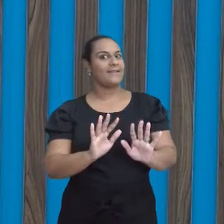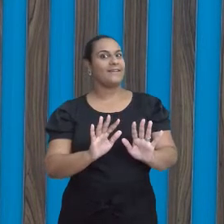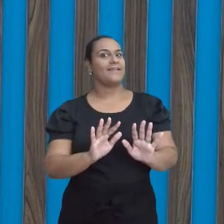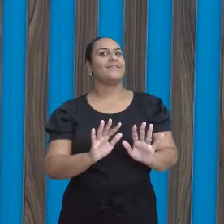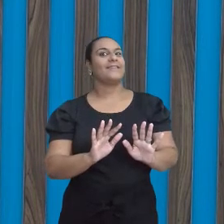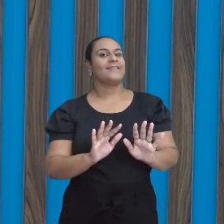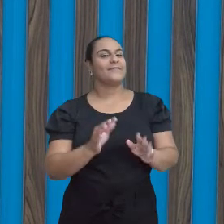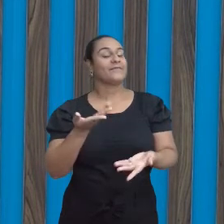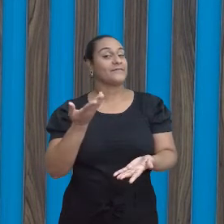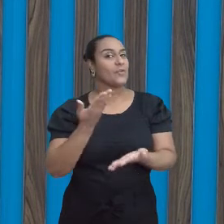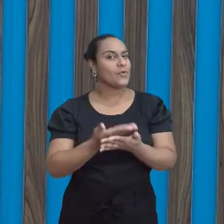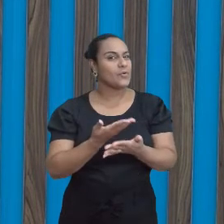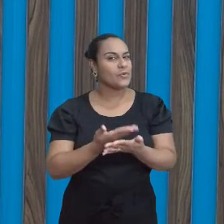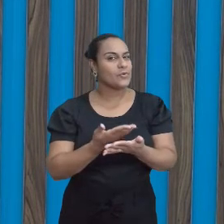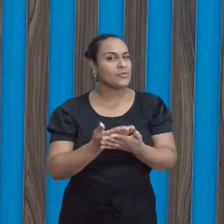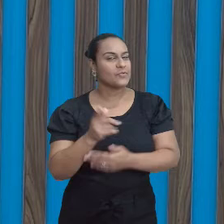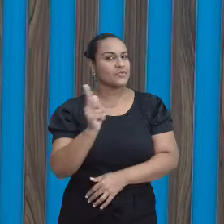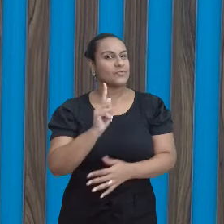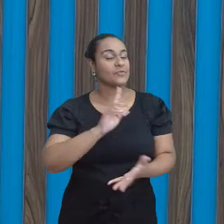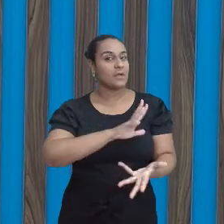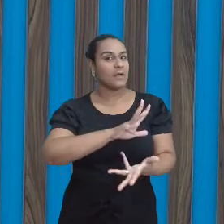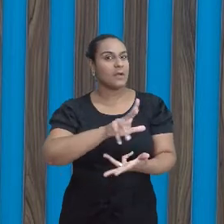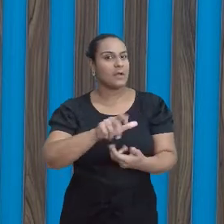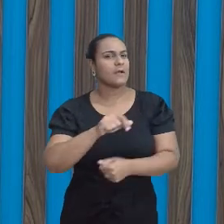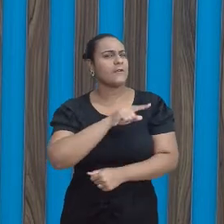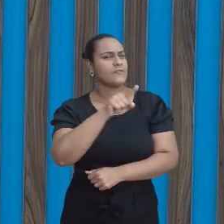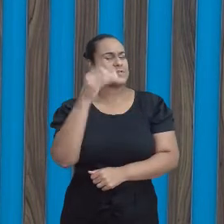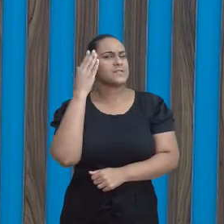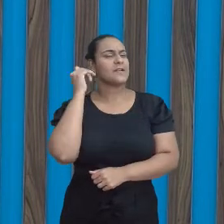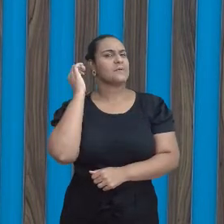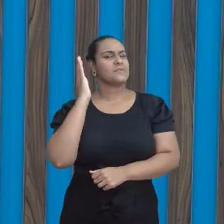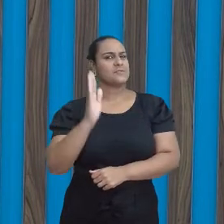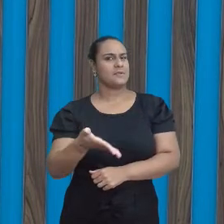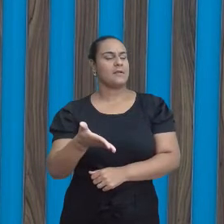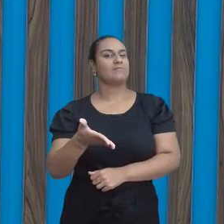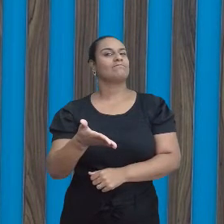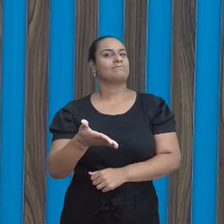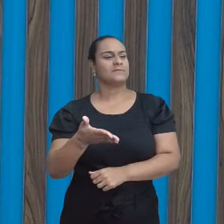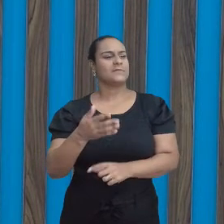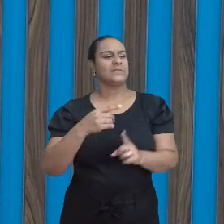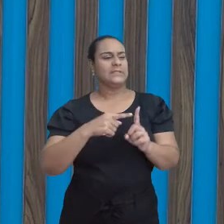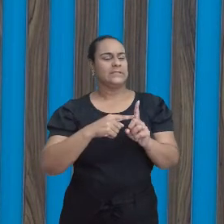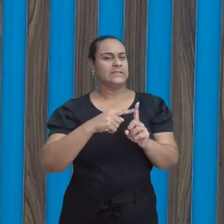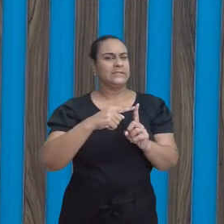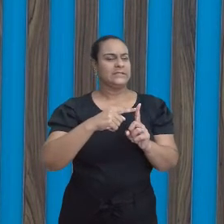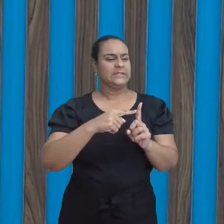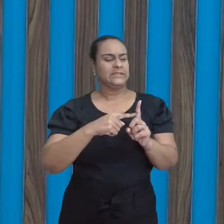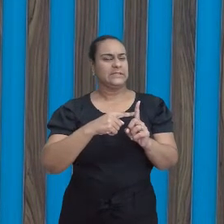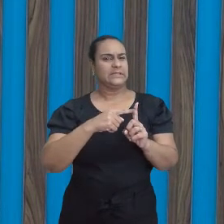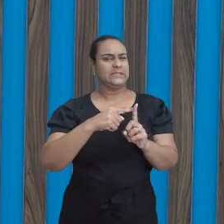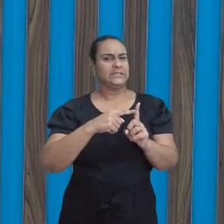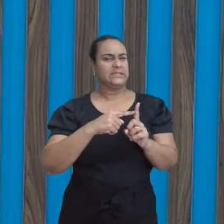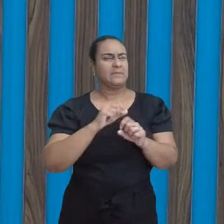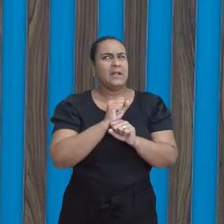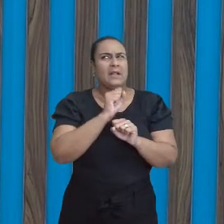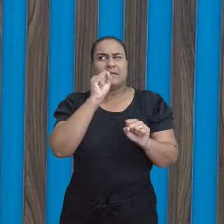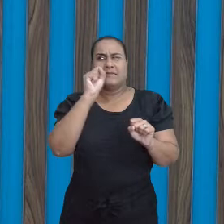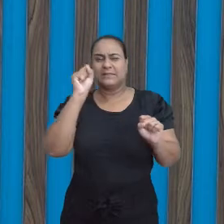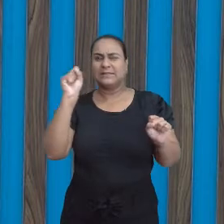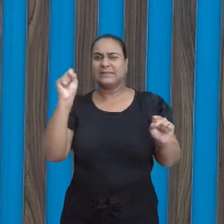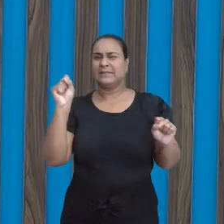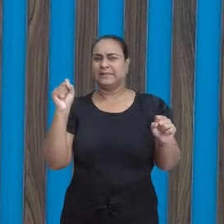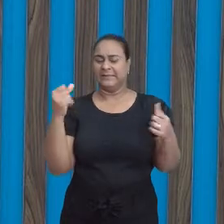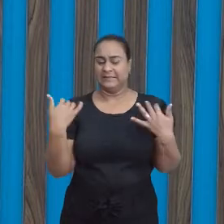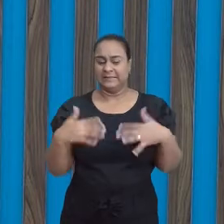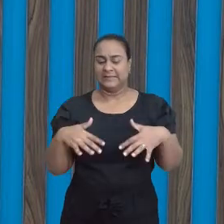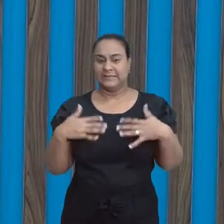Estão estudando geografia? Então estão ligados nisso, não é verdade? O tempo hoje está meio assim para se levantar de trabalho, Deus não deu.